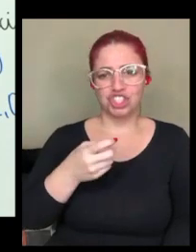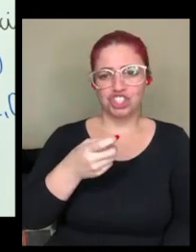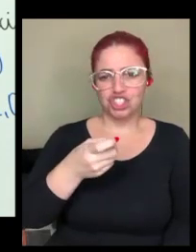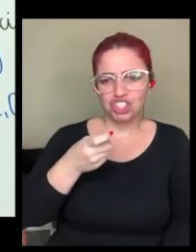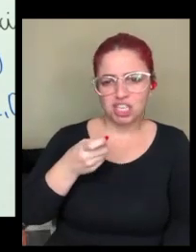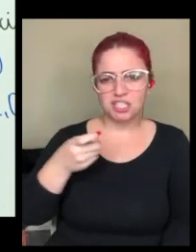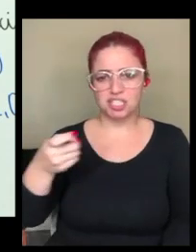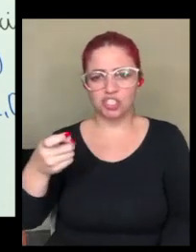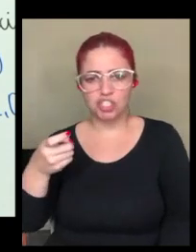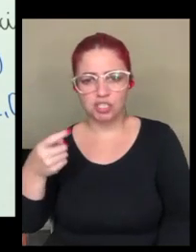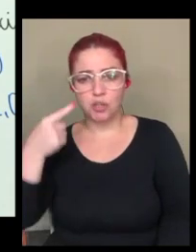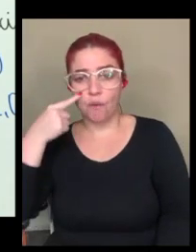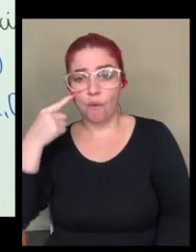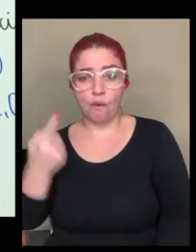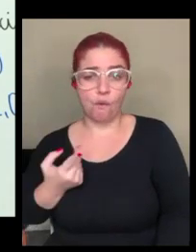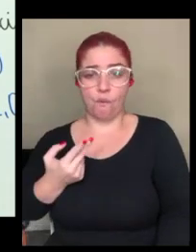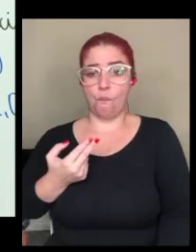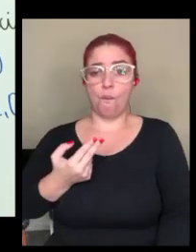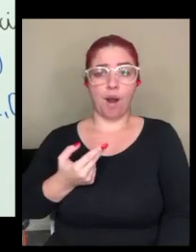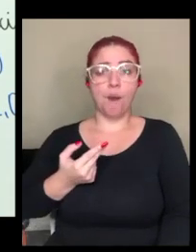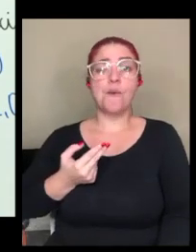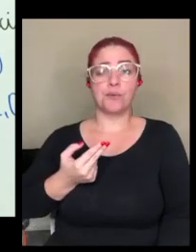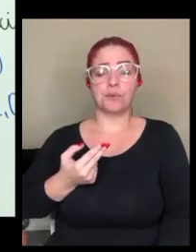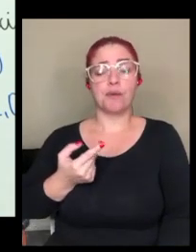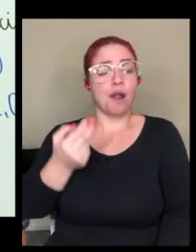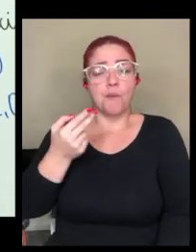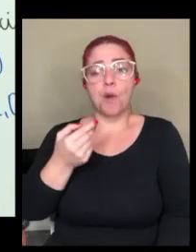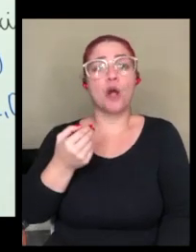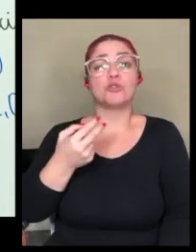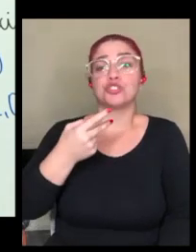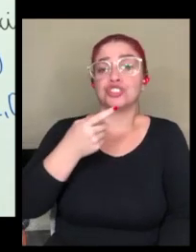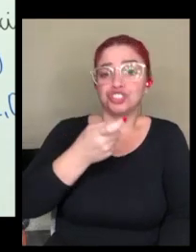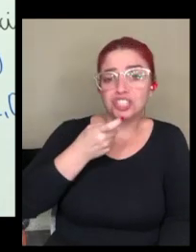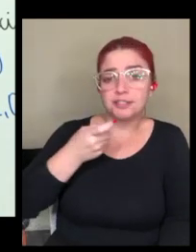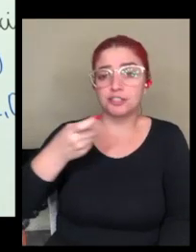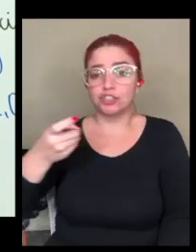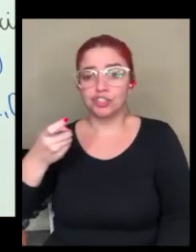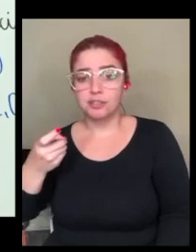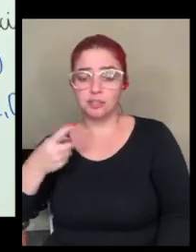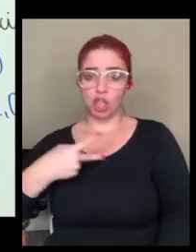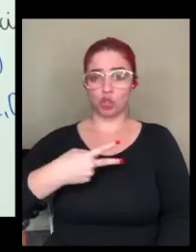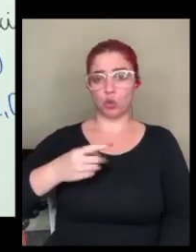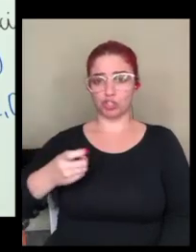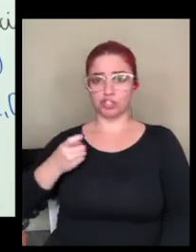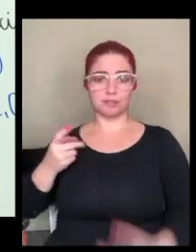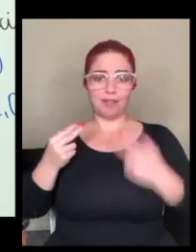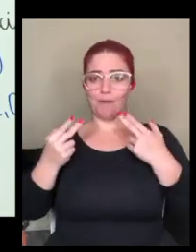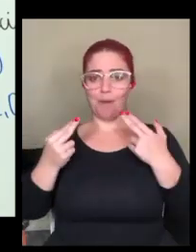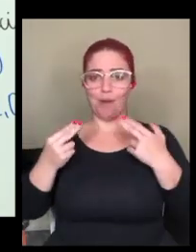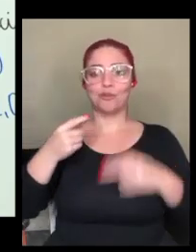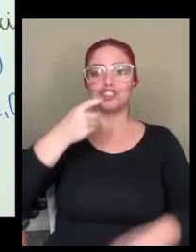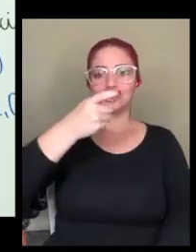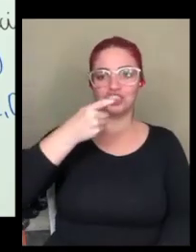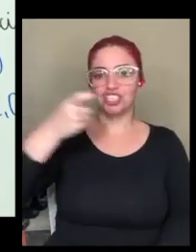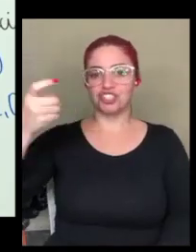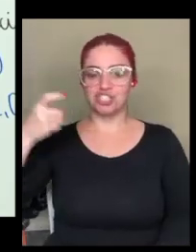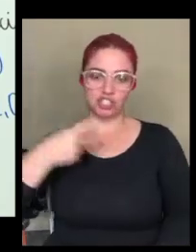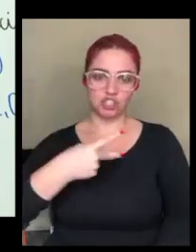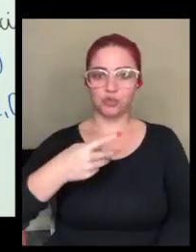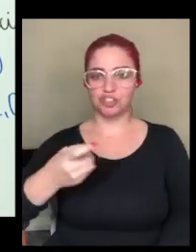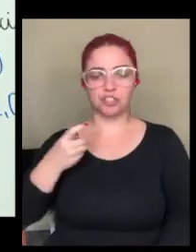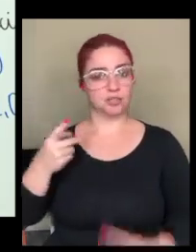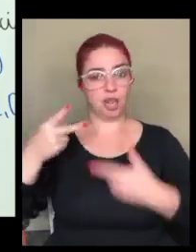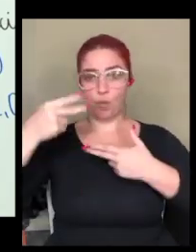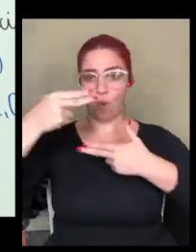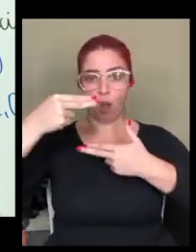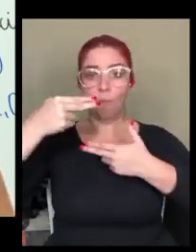letras x aqui, ó. Essas duas letras x é como se fosse x mais x, que é o que fiz aqui, né? Eu juntei esse x com esse x,